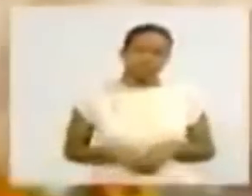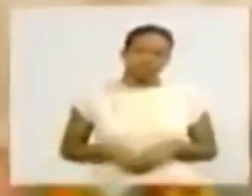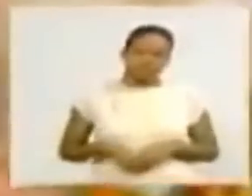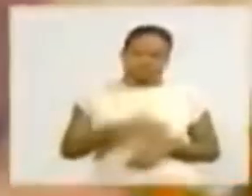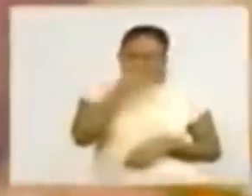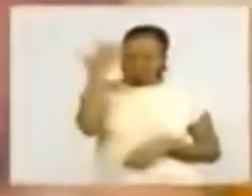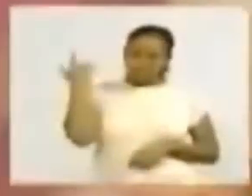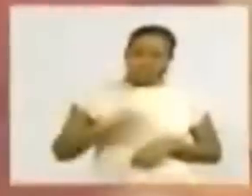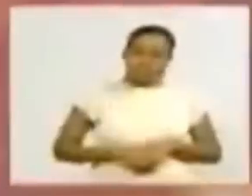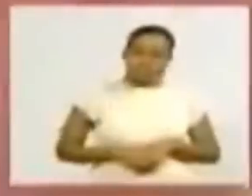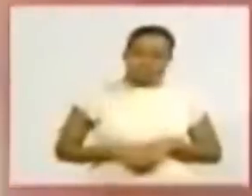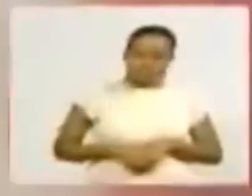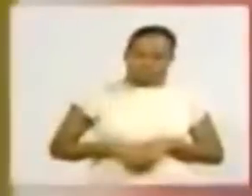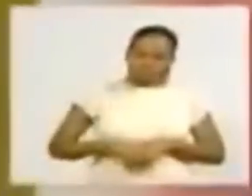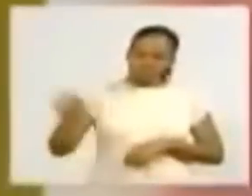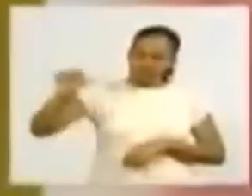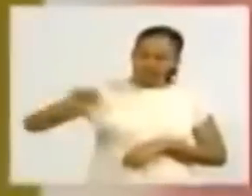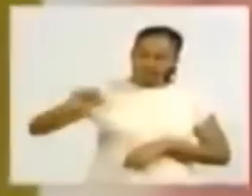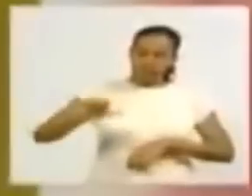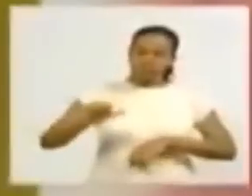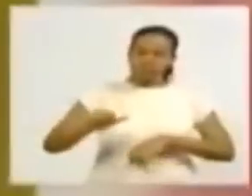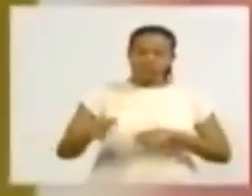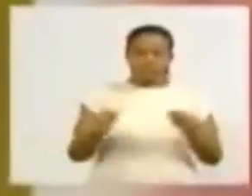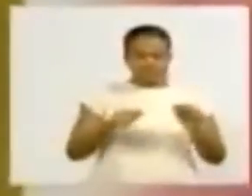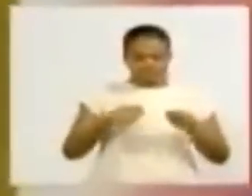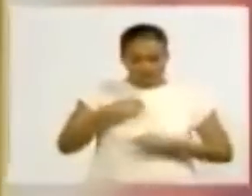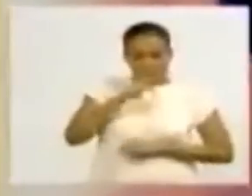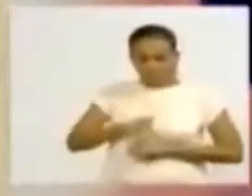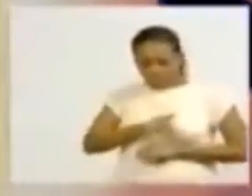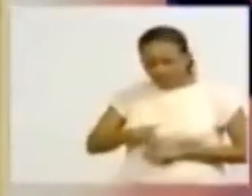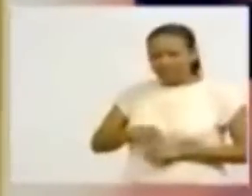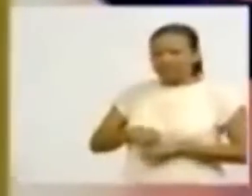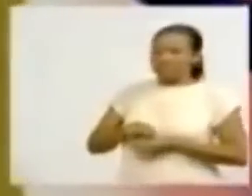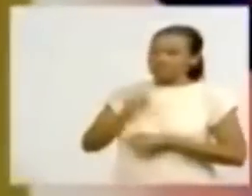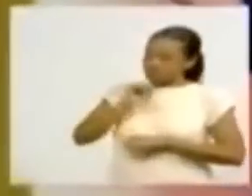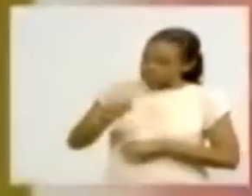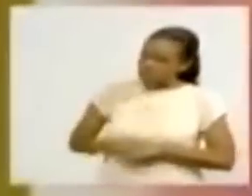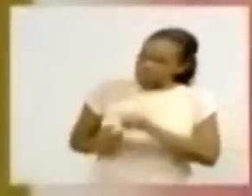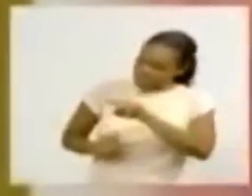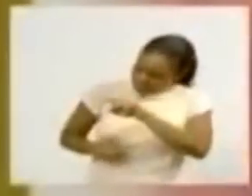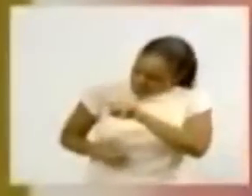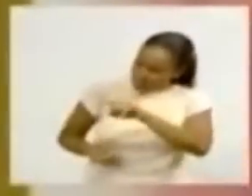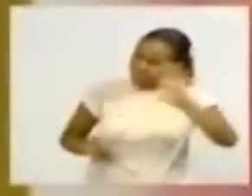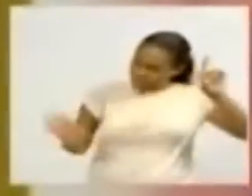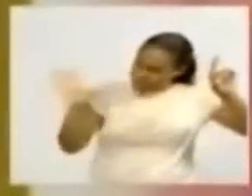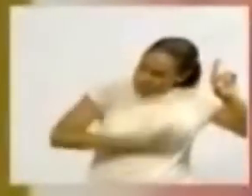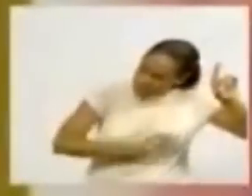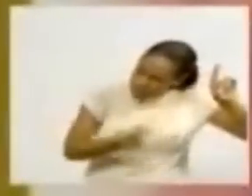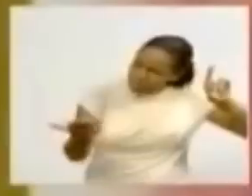sentidos e recolocar neles essa consciência. Deus ainda ama você.